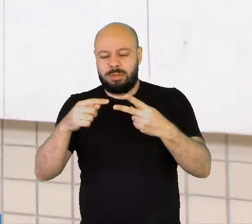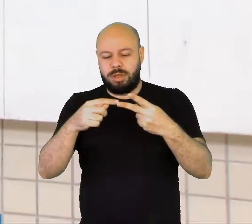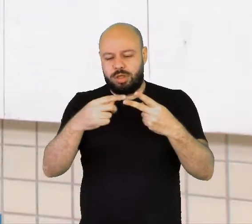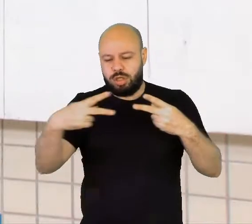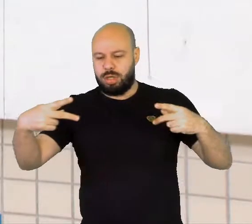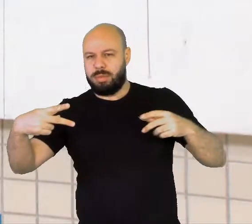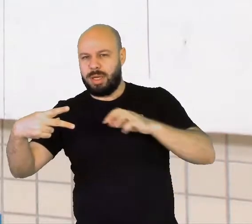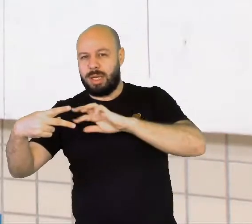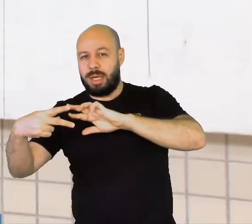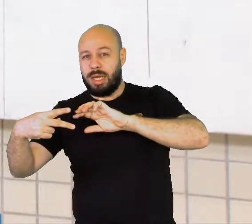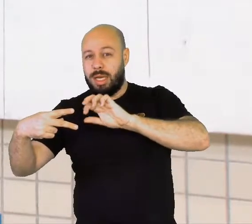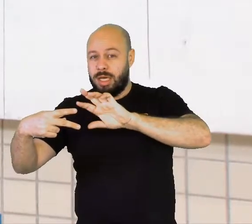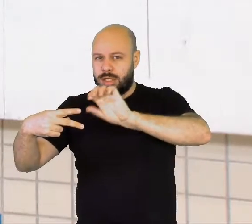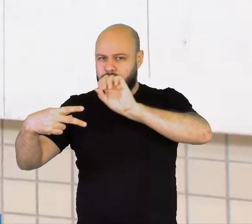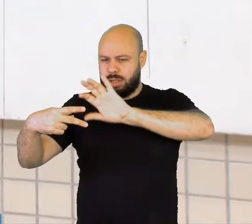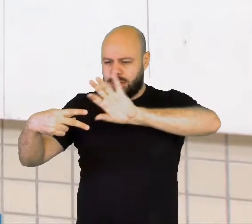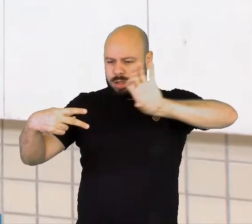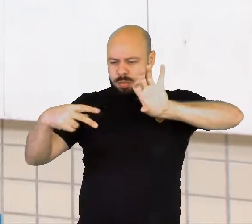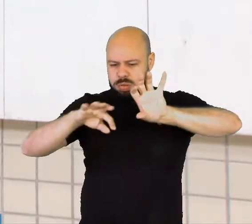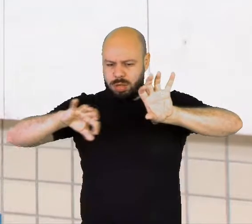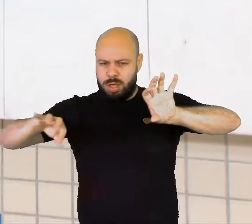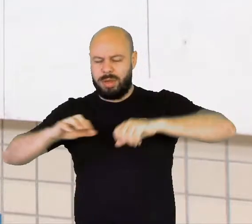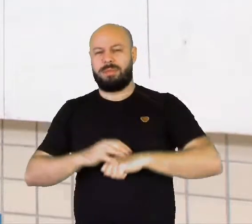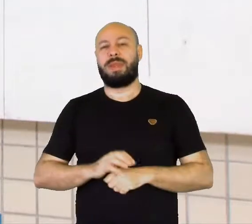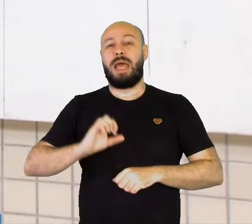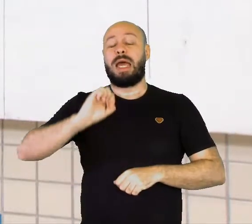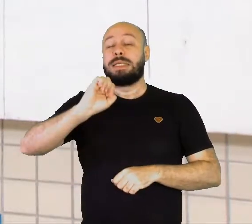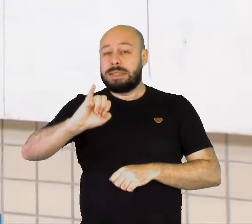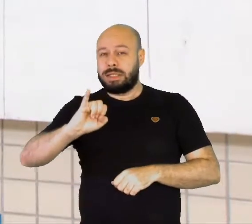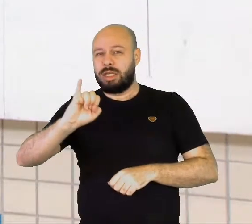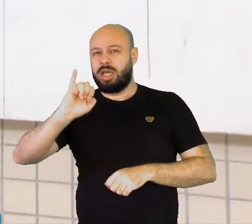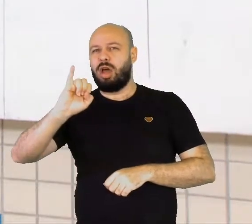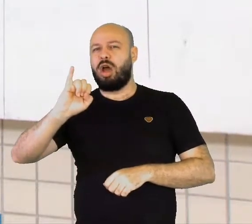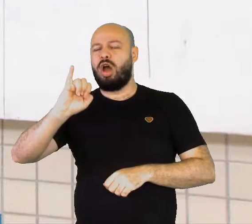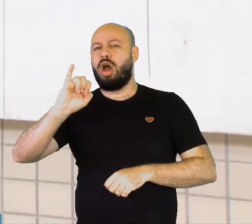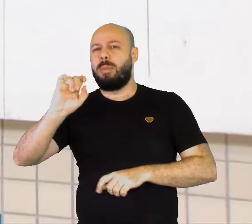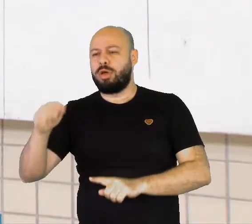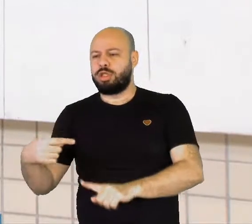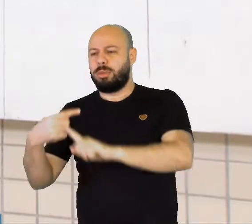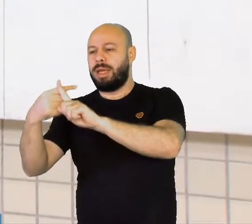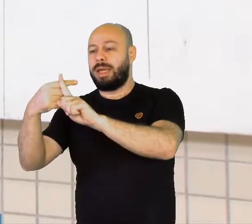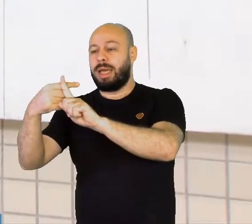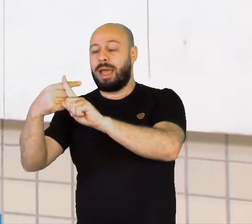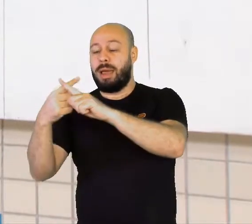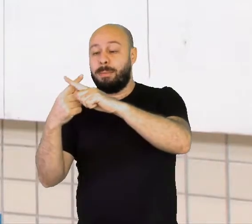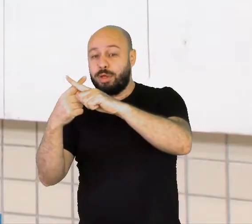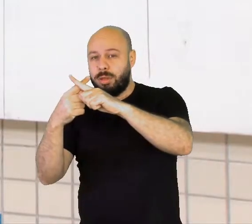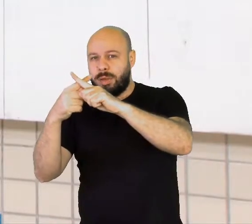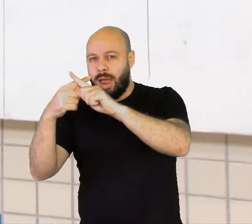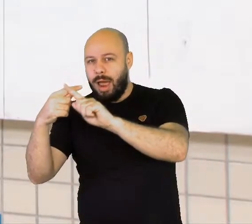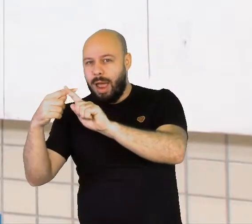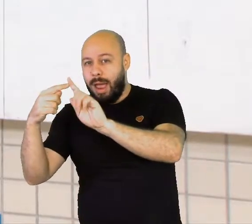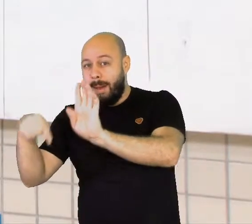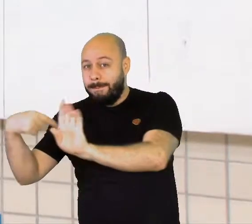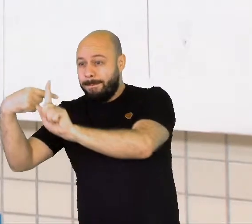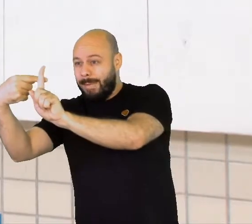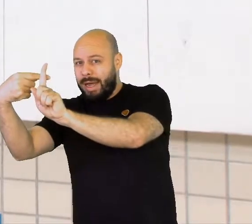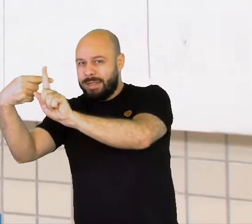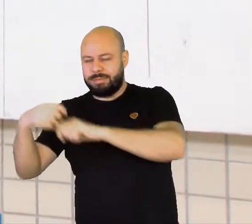estou multiplicando ou dividindo por um número positivo e quando eu estou multiplicando ou dividindo por um número